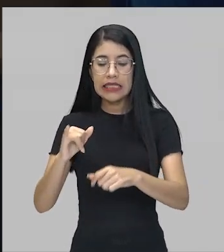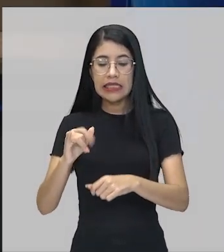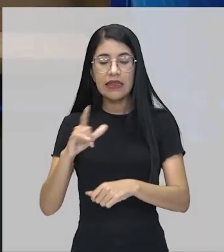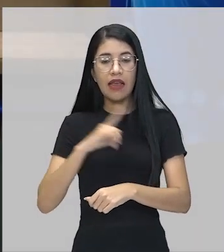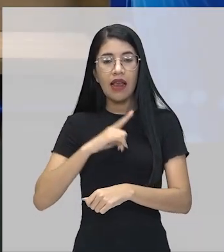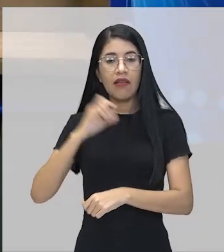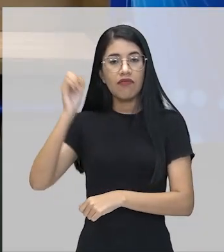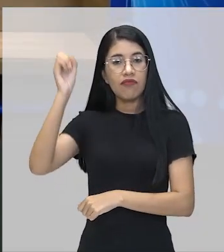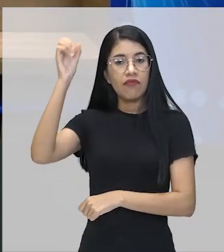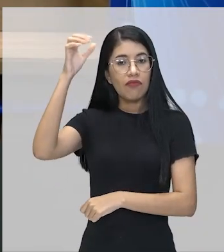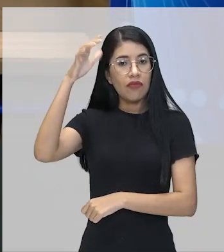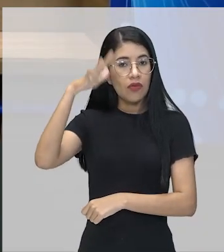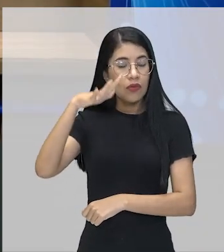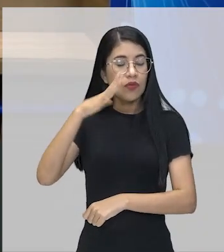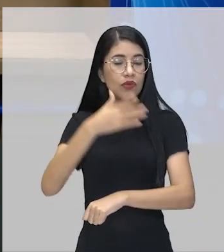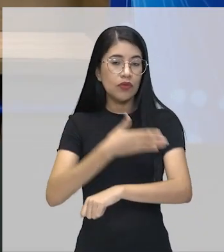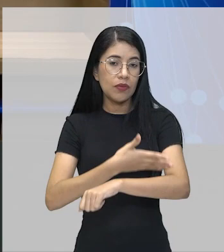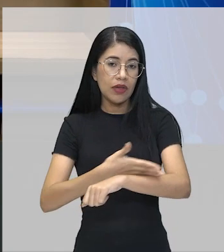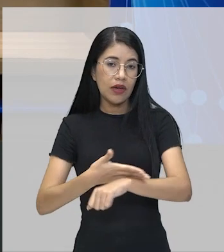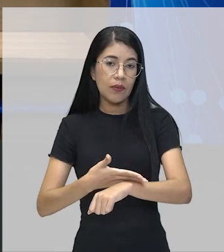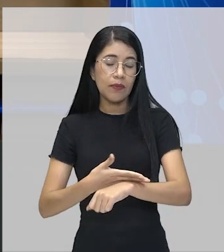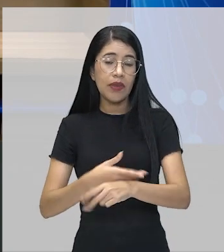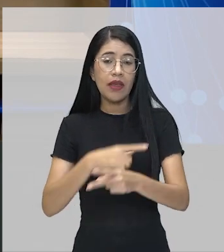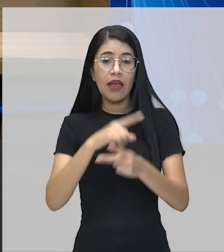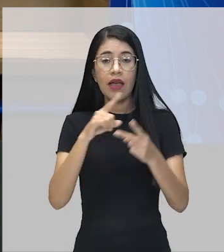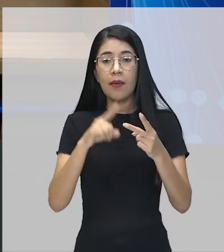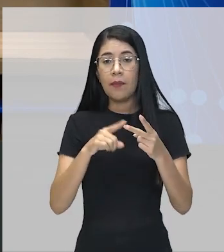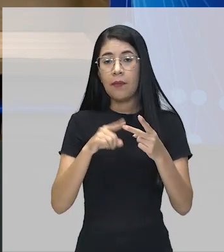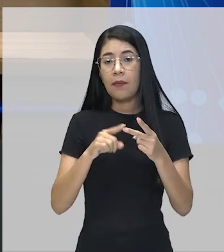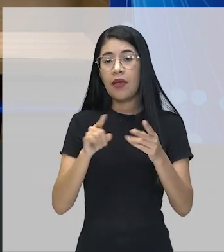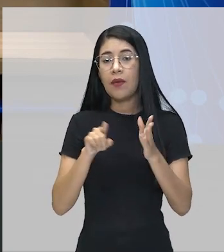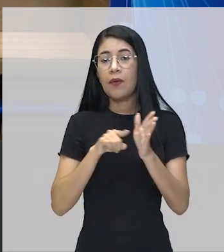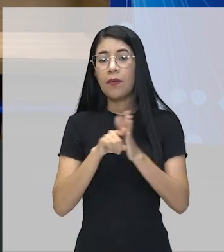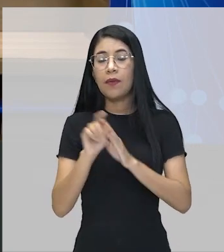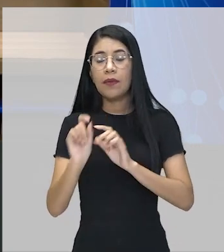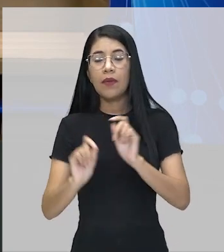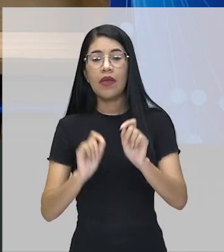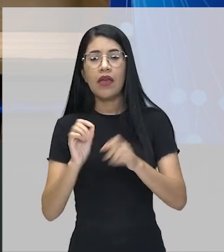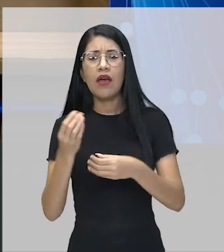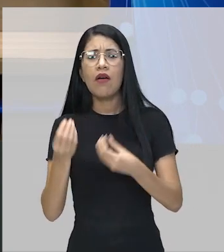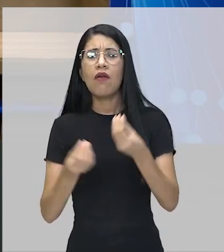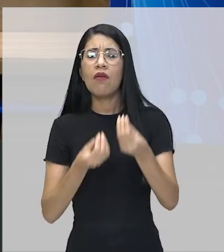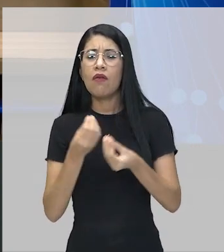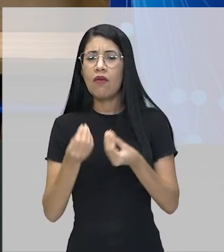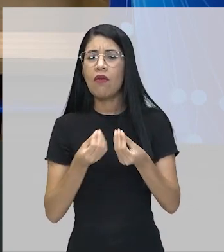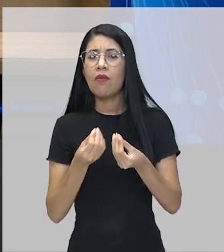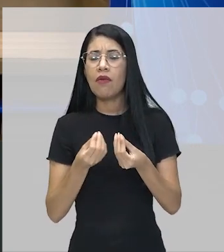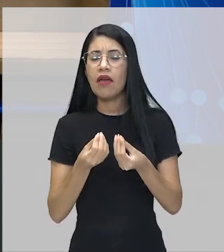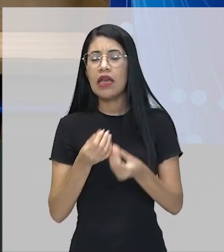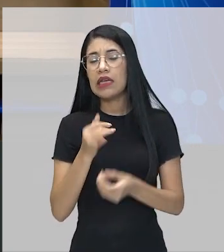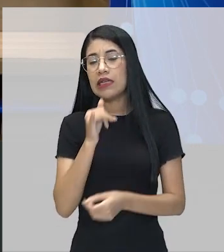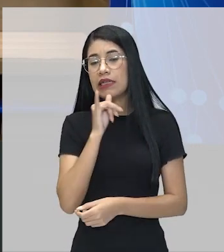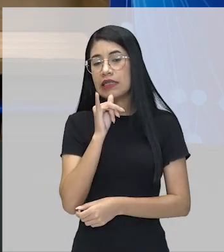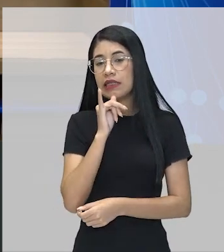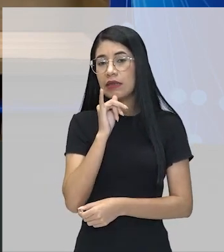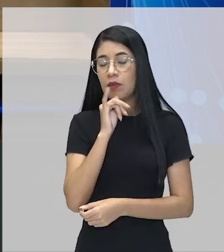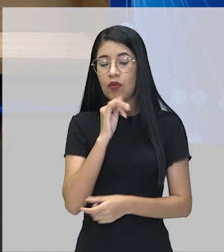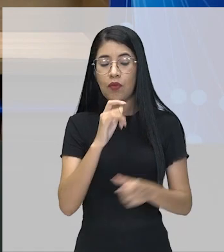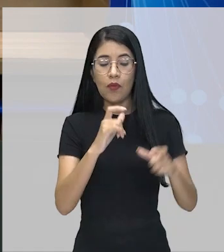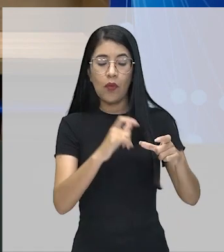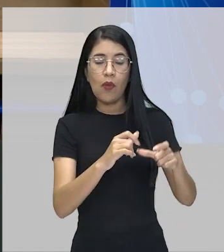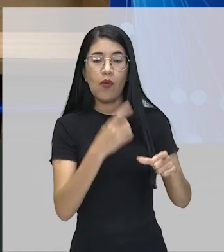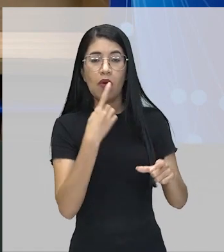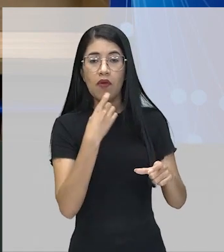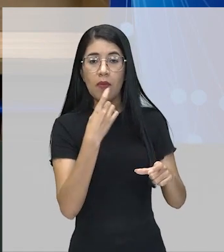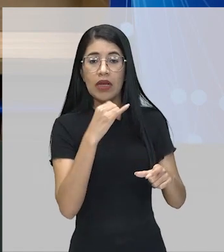branca. Mas agora a minha segunda pergunta é, como será que vão ficar os cartões? Como será que, por exemplo, ficará o cartão